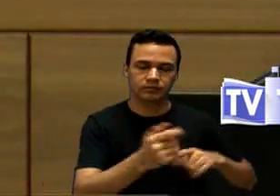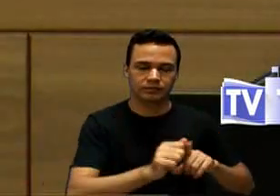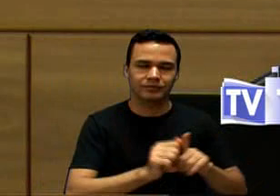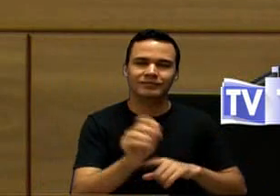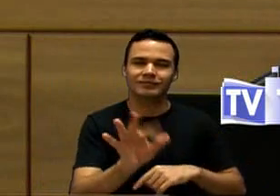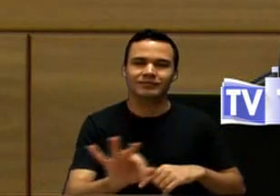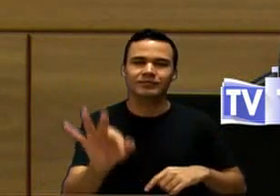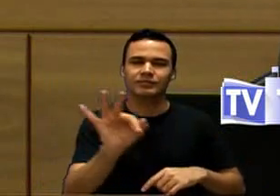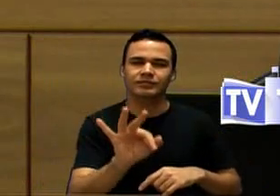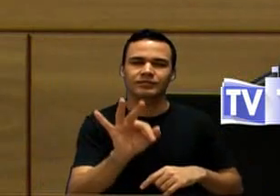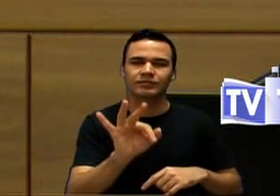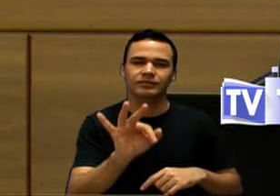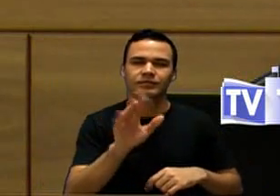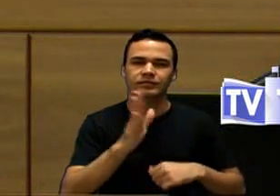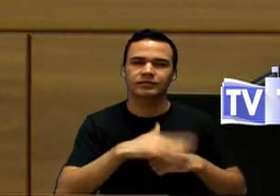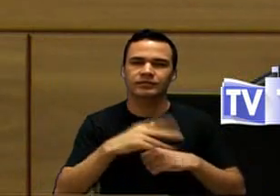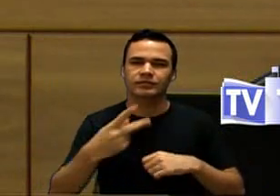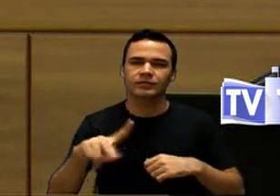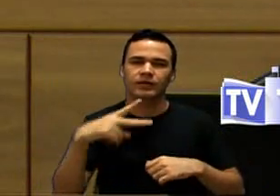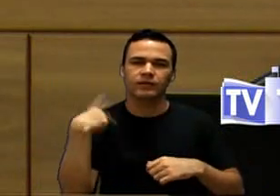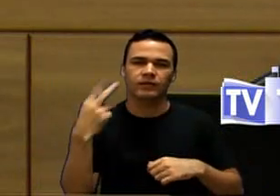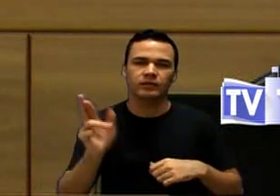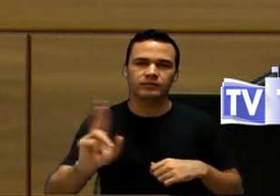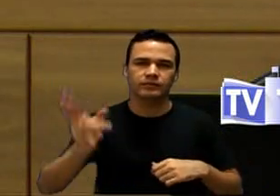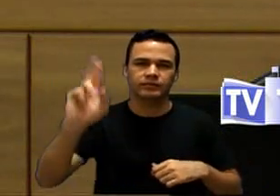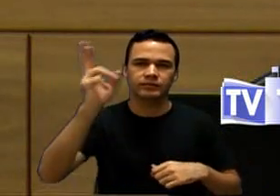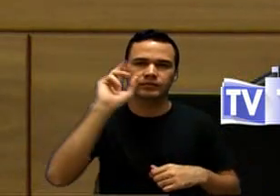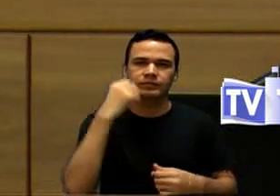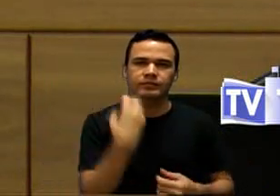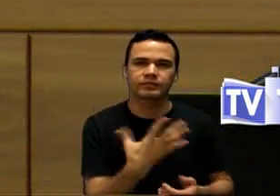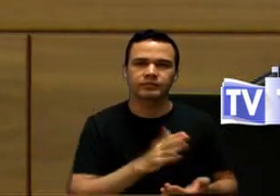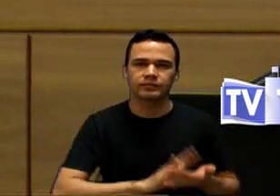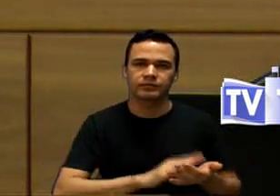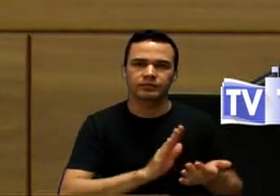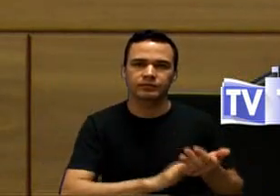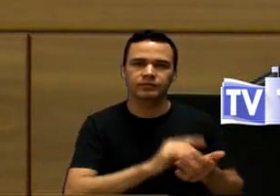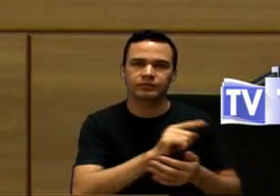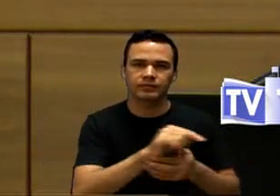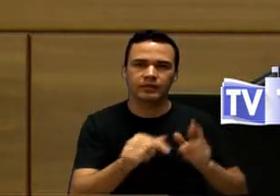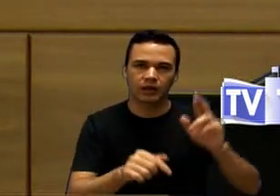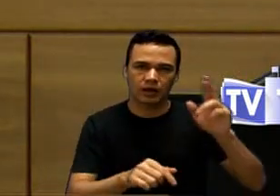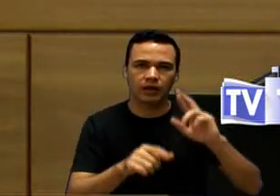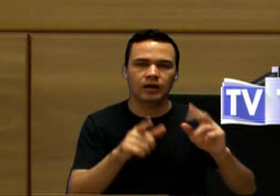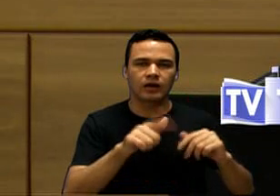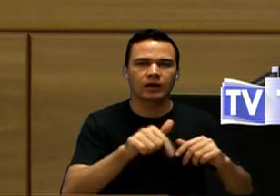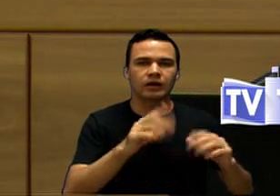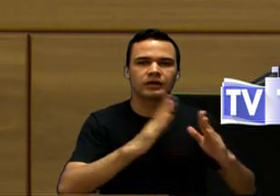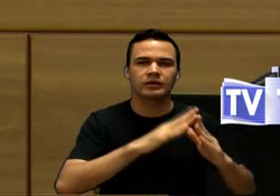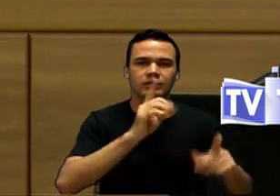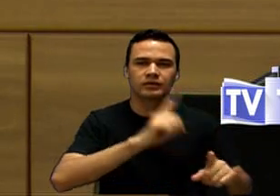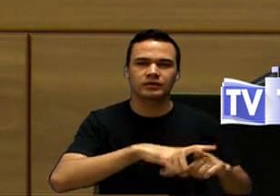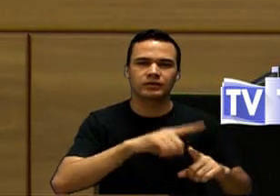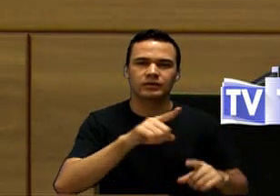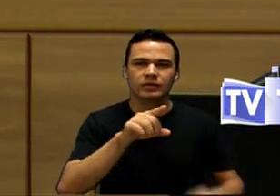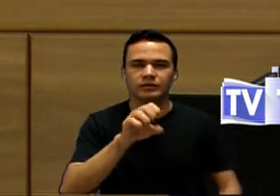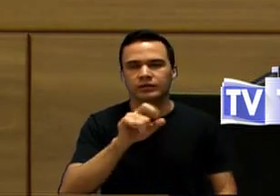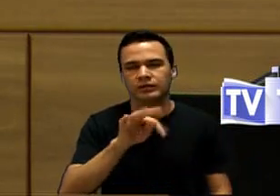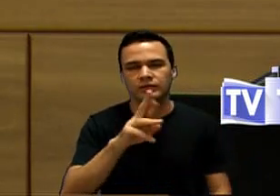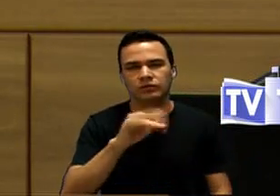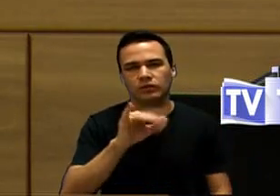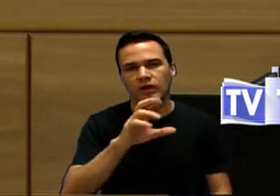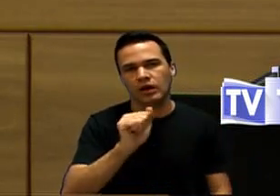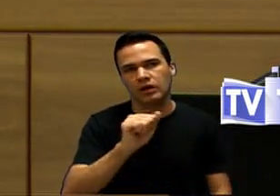fevereiro. Assina o vereador Rodrigo Manga. Voto de congratulações ao departamento As Avivadas da Igreja Santuário do